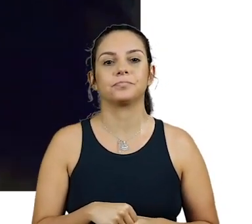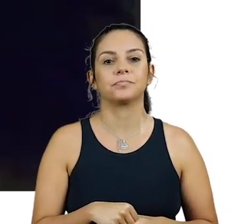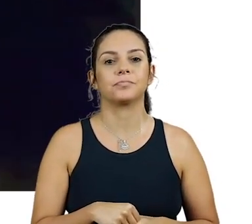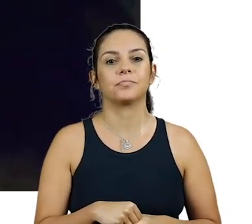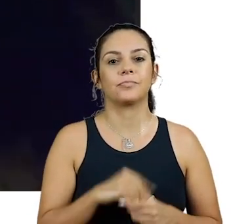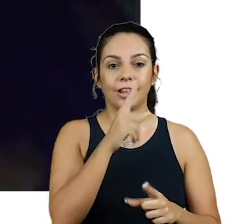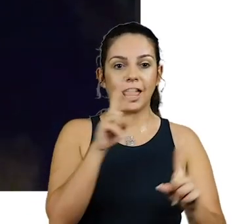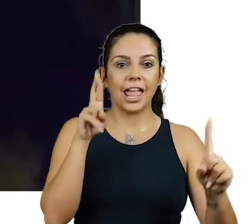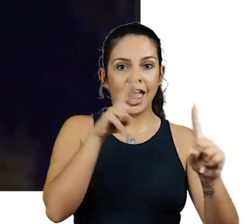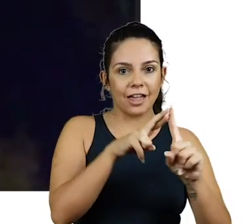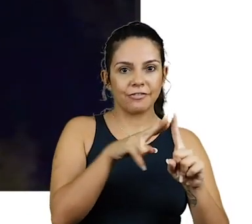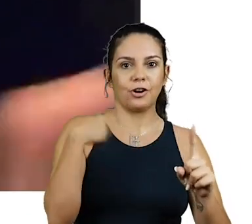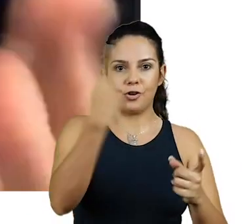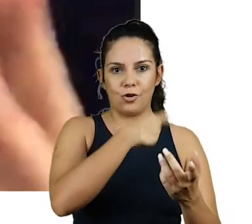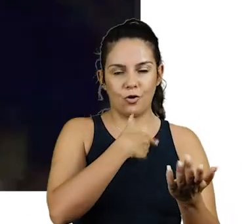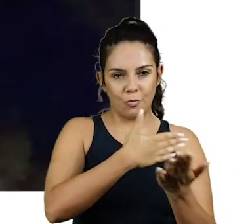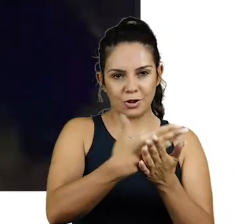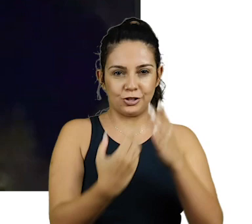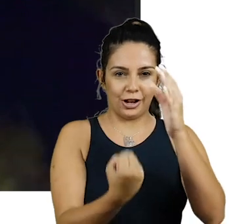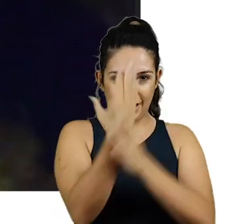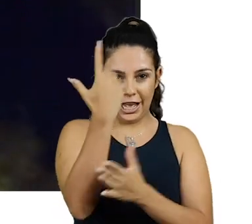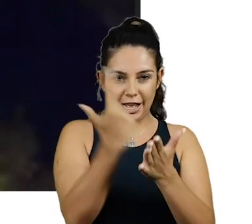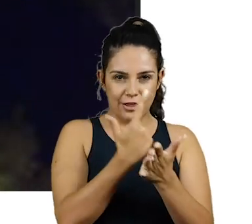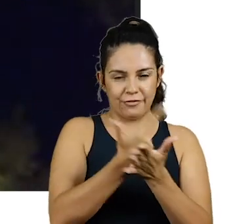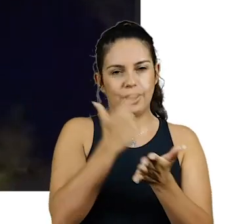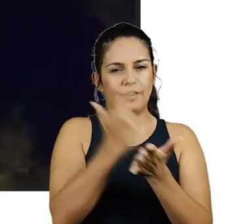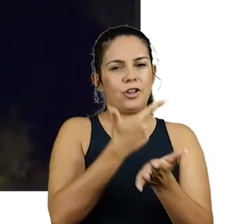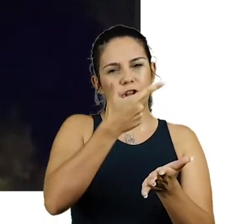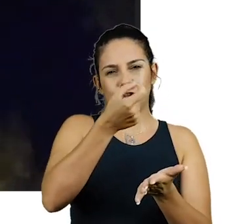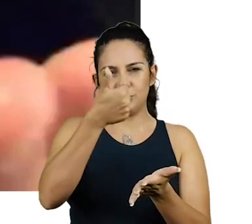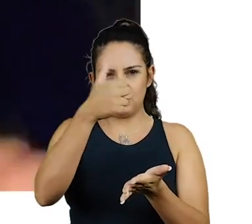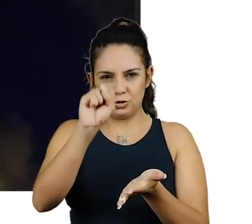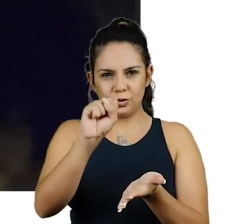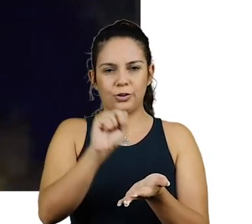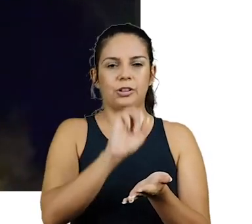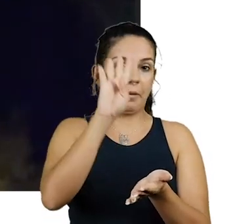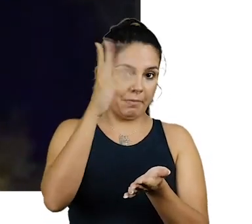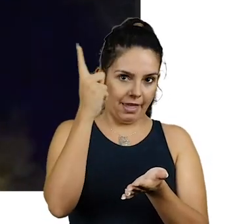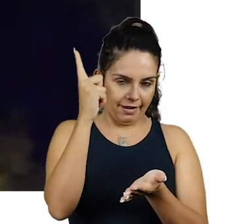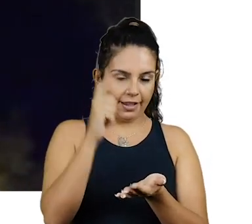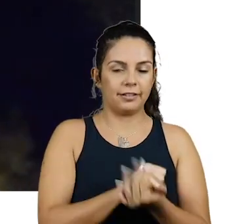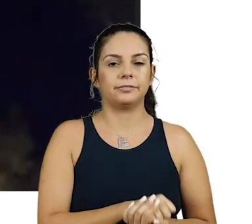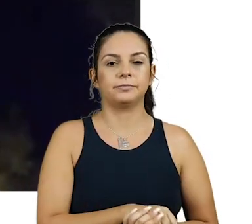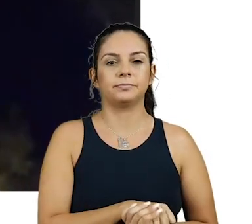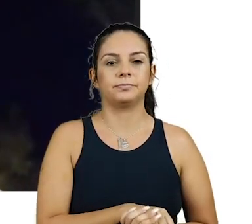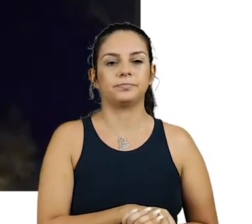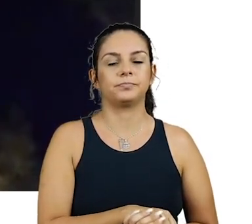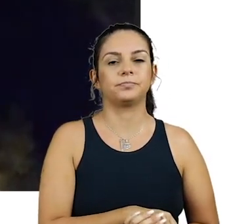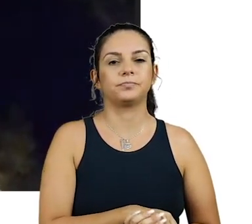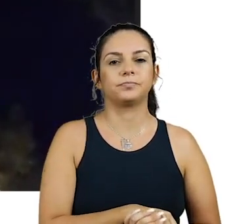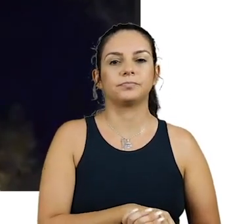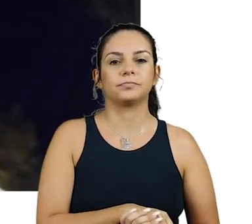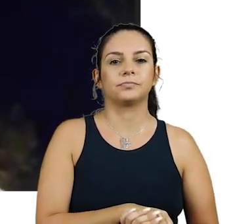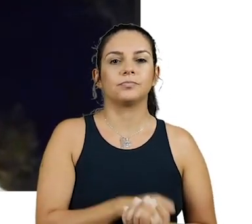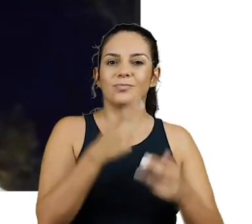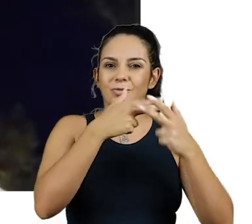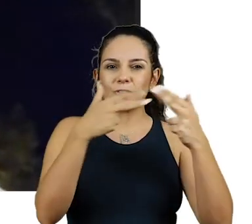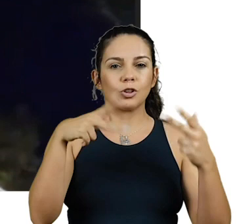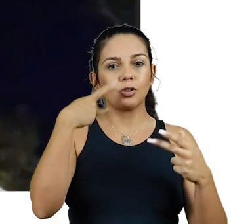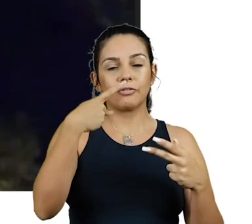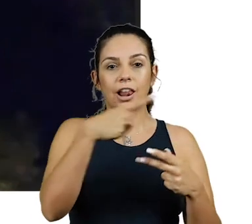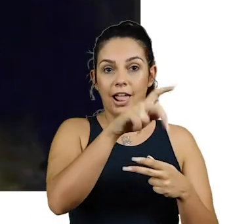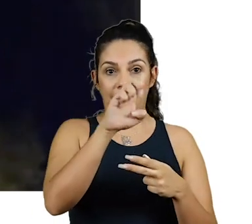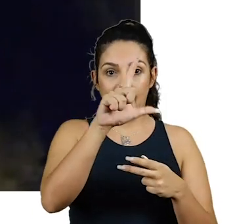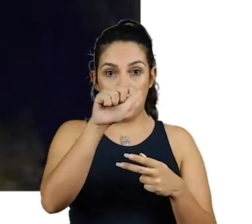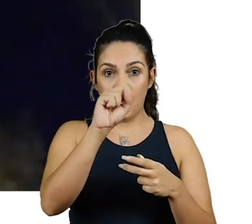uma referência. Eu lembro quando a gente começou a lançar o livro foi lançado em 2018, em BH mesmo. Foi? Cara, era uma coisa doida. Eu falo que a